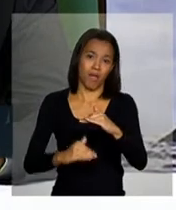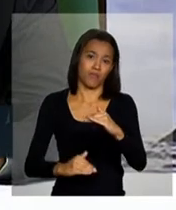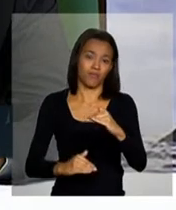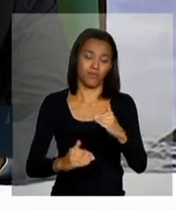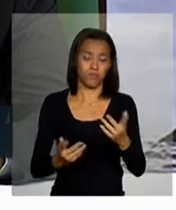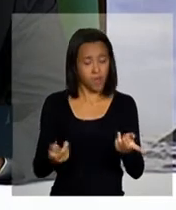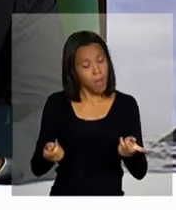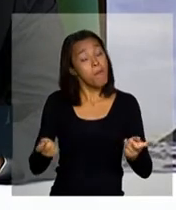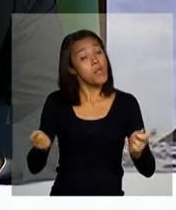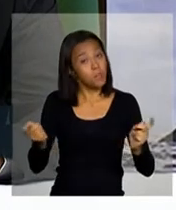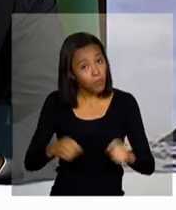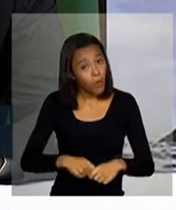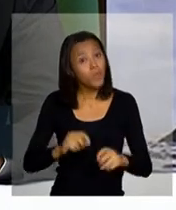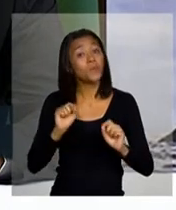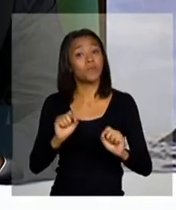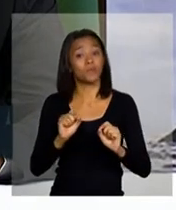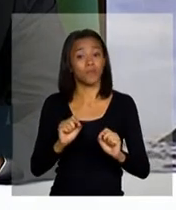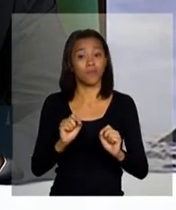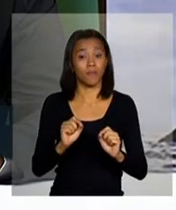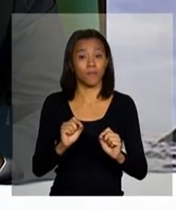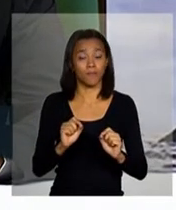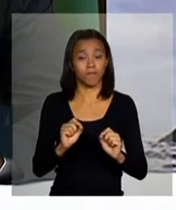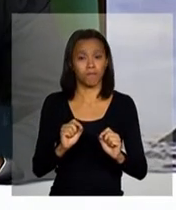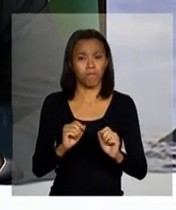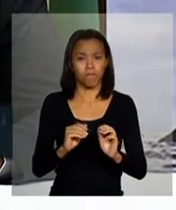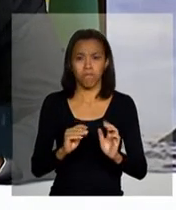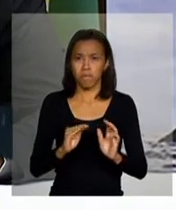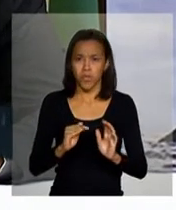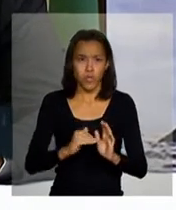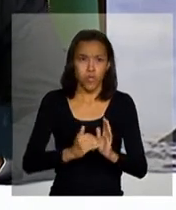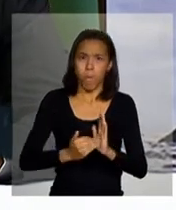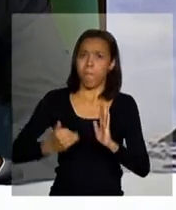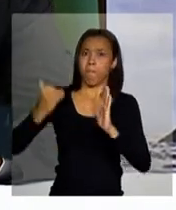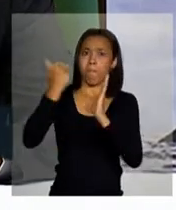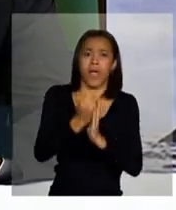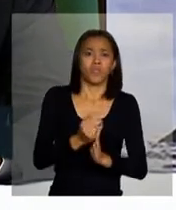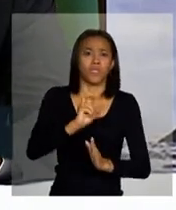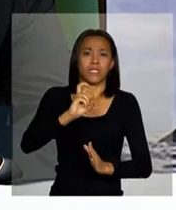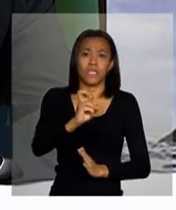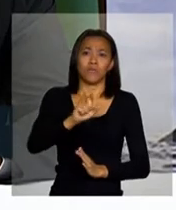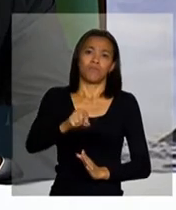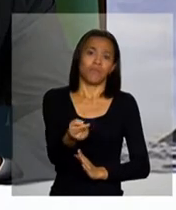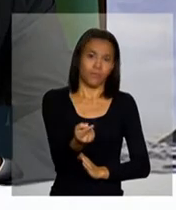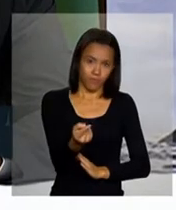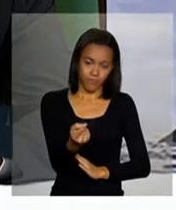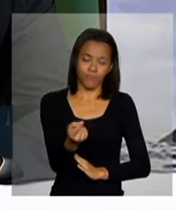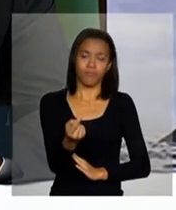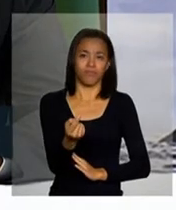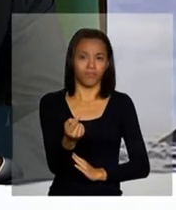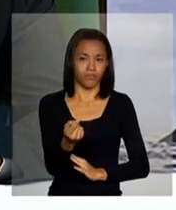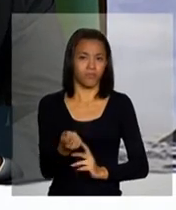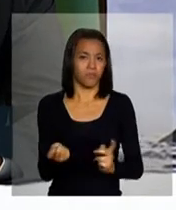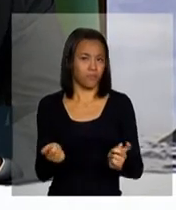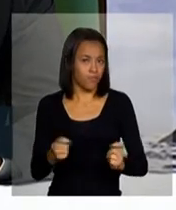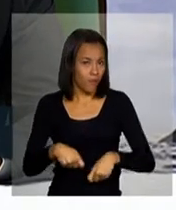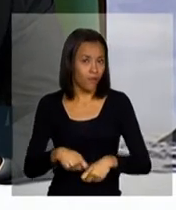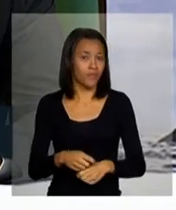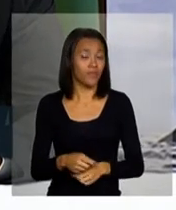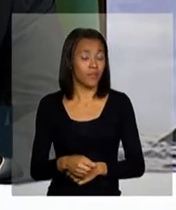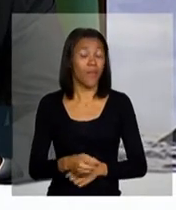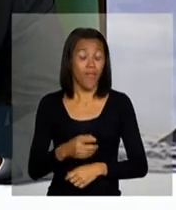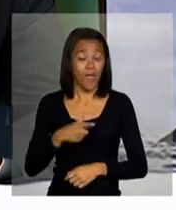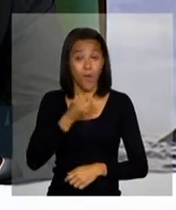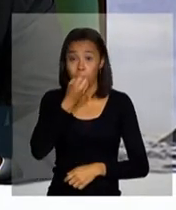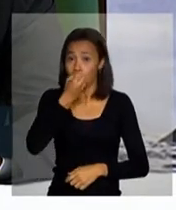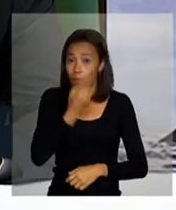Agora, eles poderão fazer, numa safra, 5 mil. Eu acho que é uma